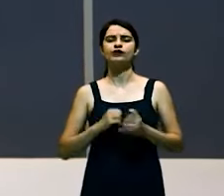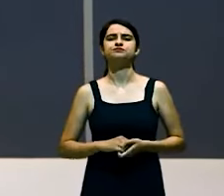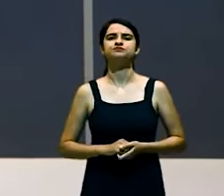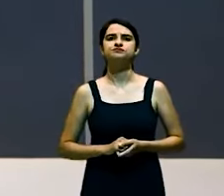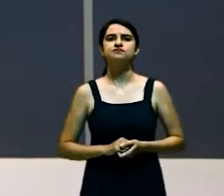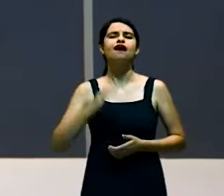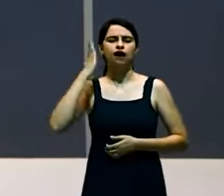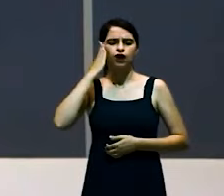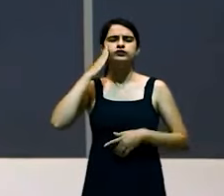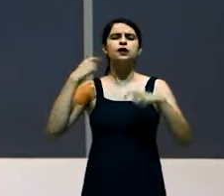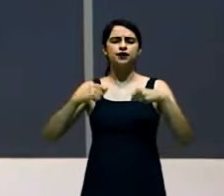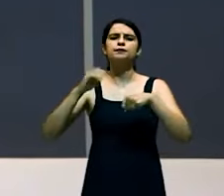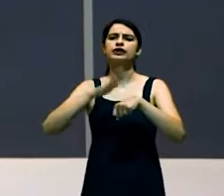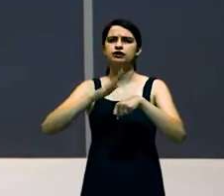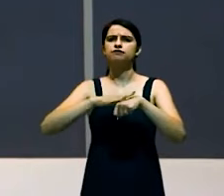Eu sei o que fazer.